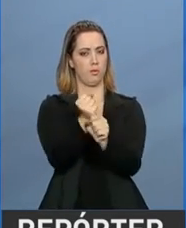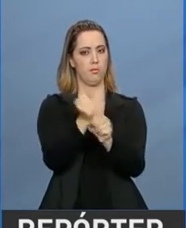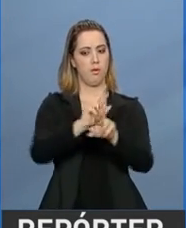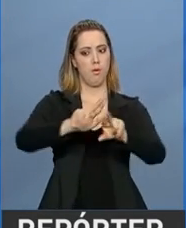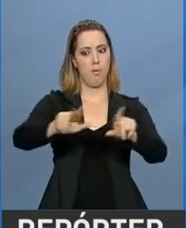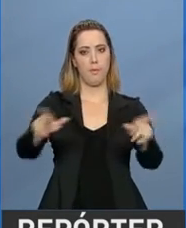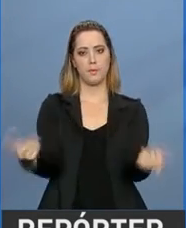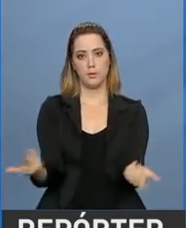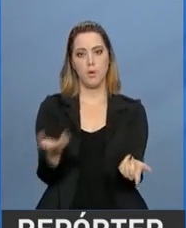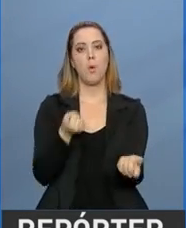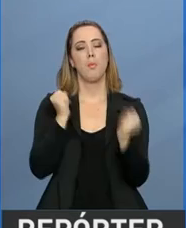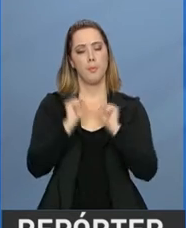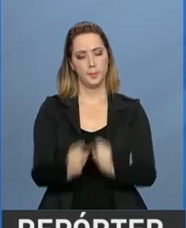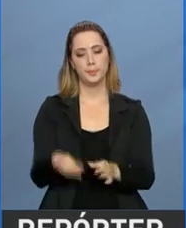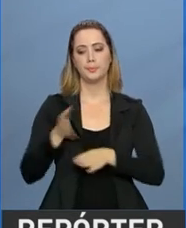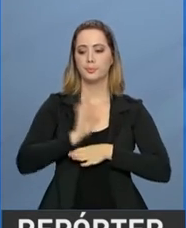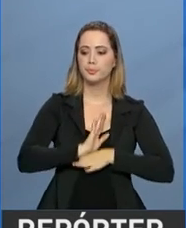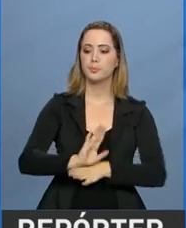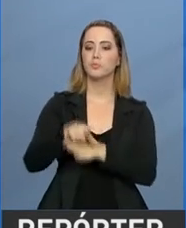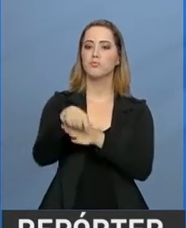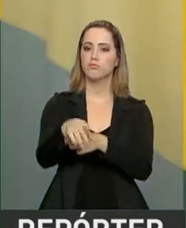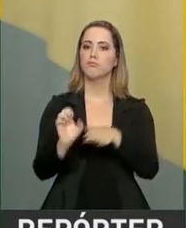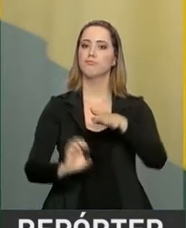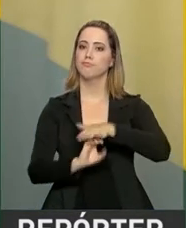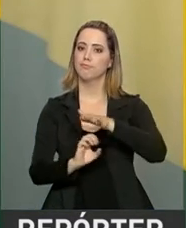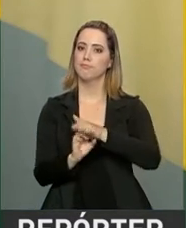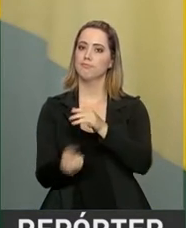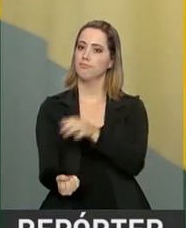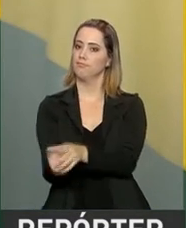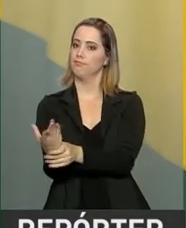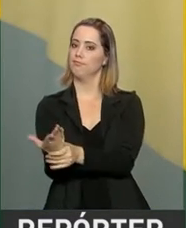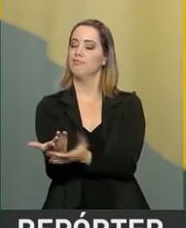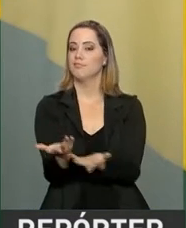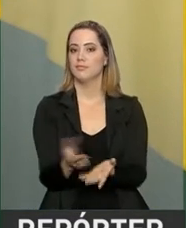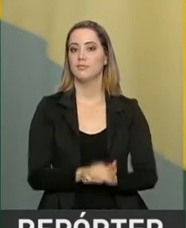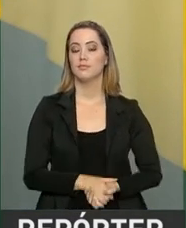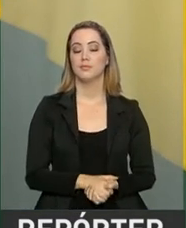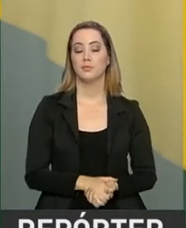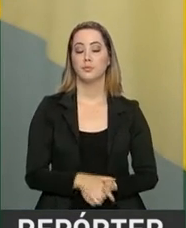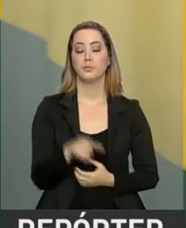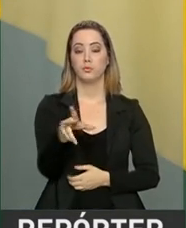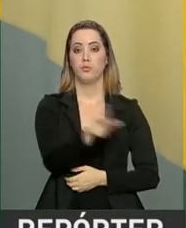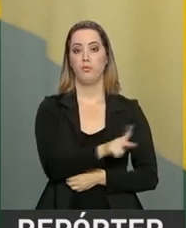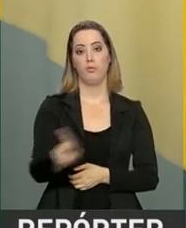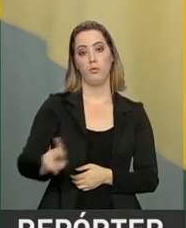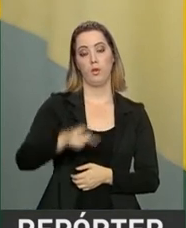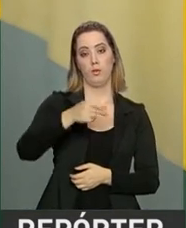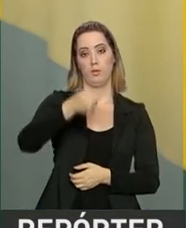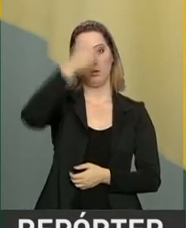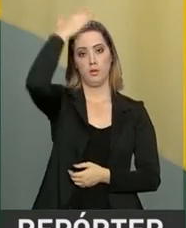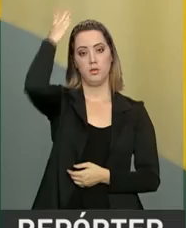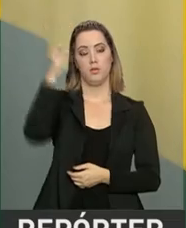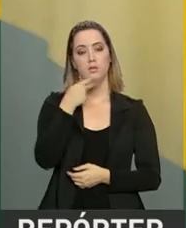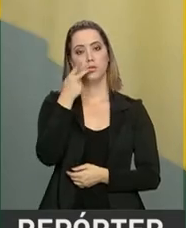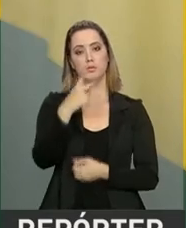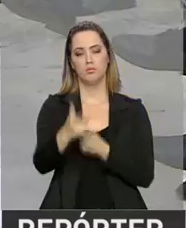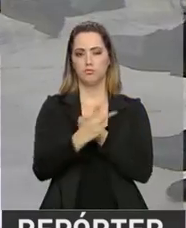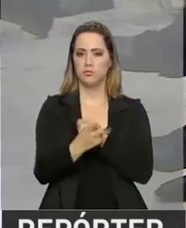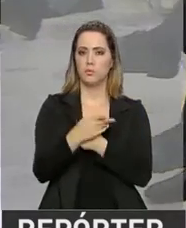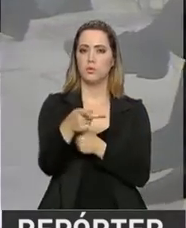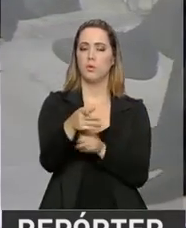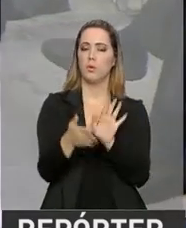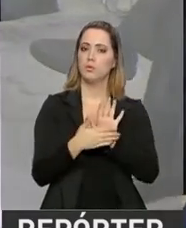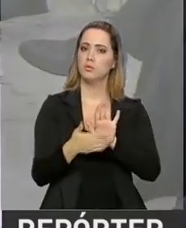apoiar justamente esse tipo de iniciativa o presidente michel temer defendeu que as reformas que estão sendo propostas para o país